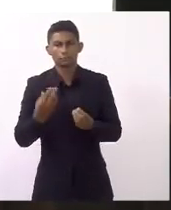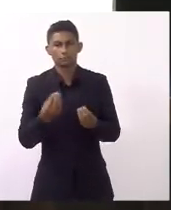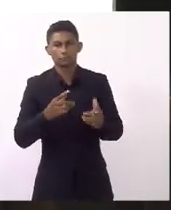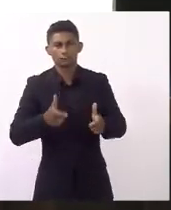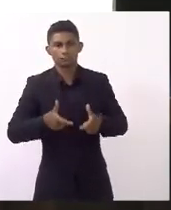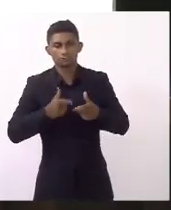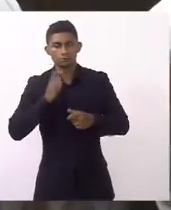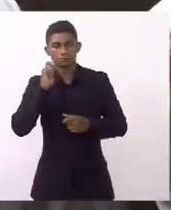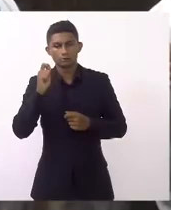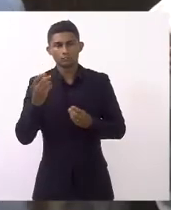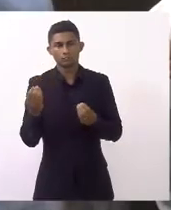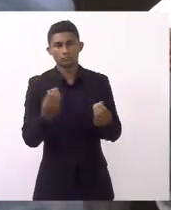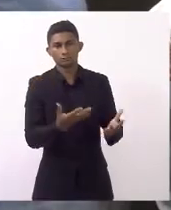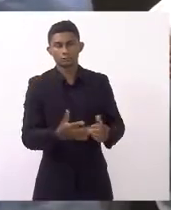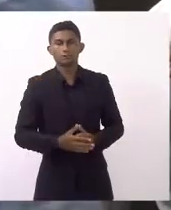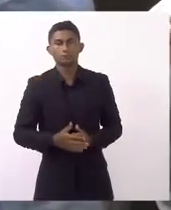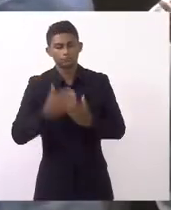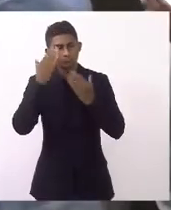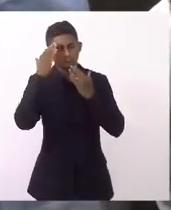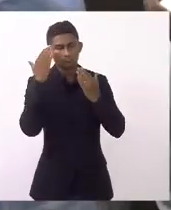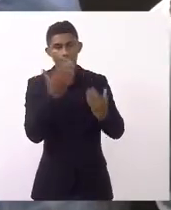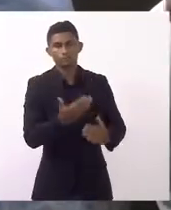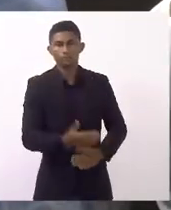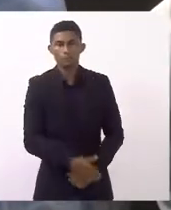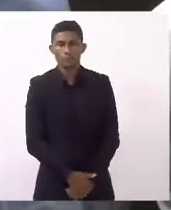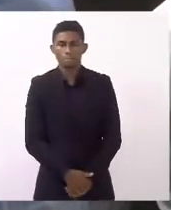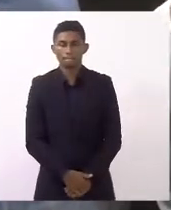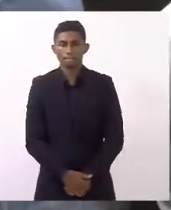medalha para passar fala muito obrigada